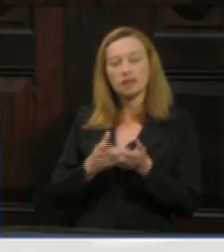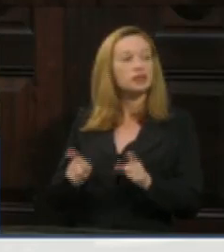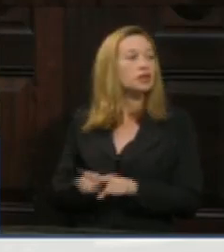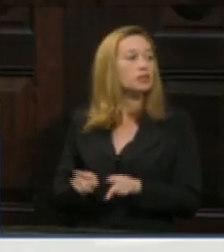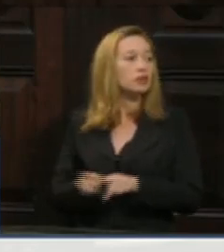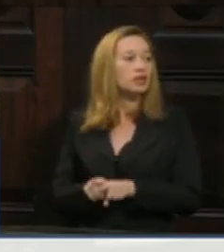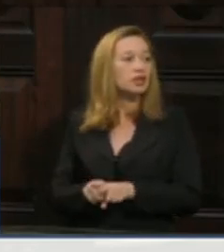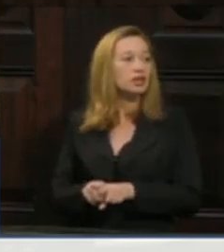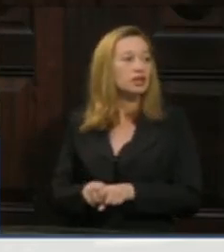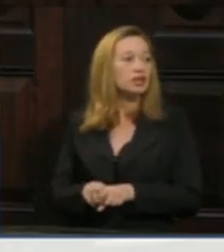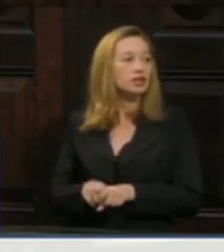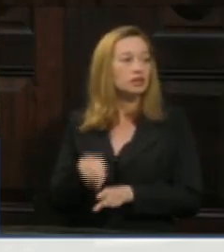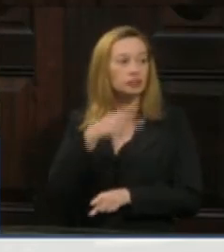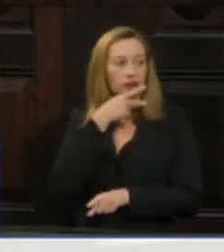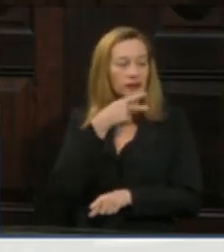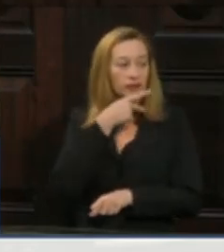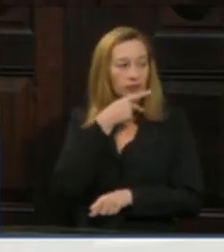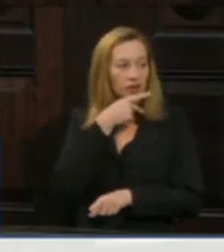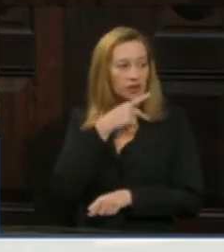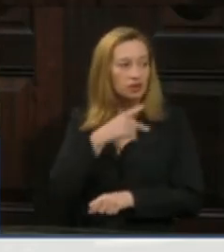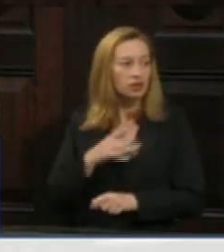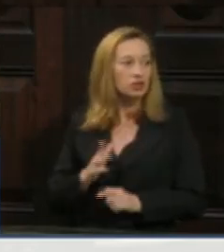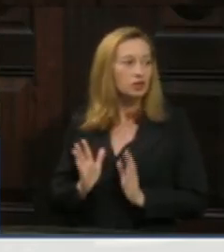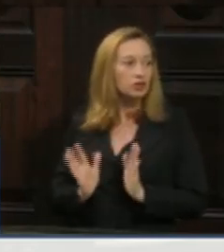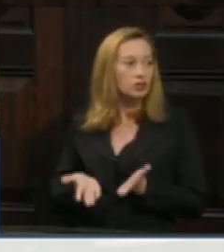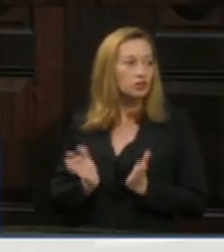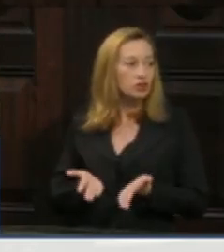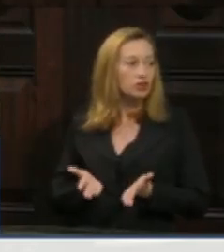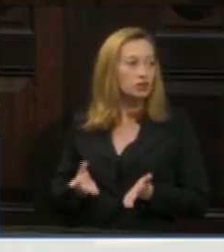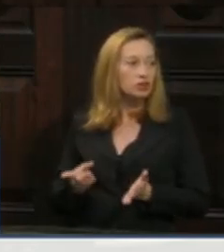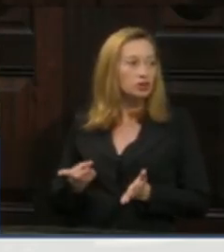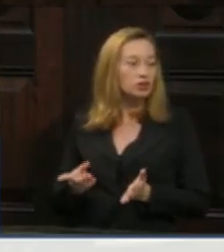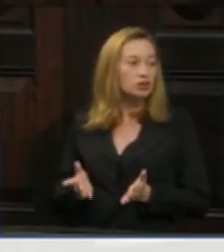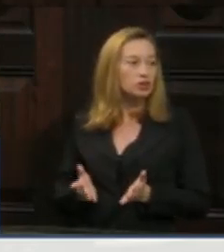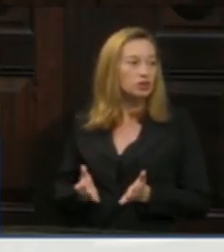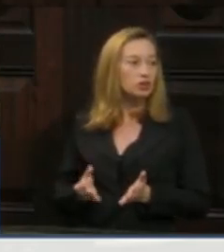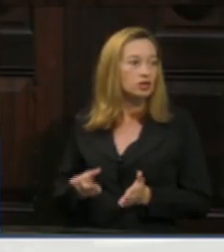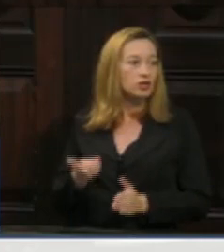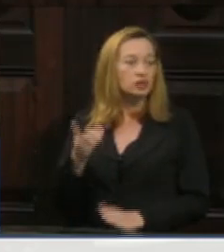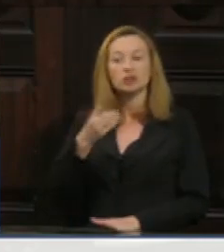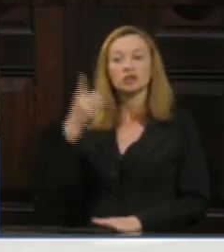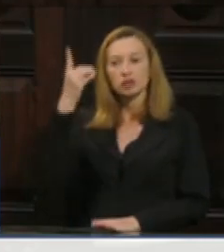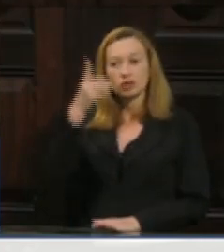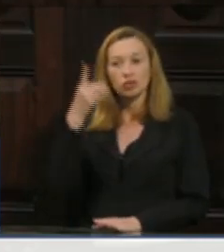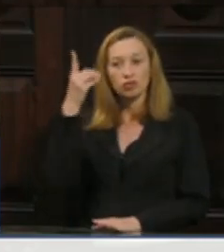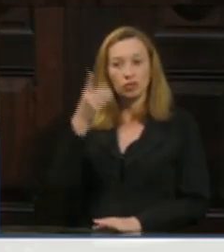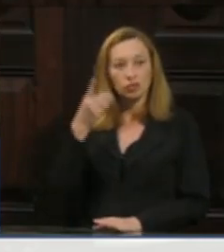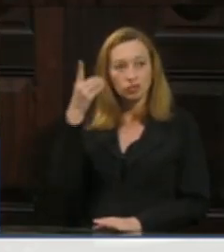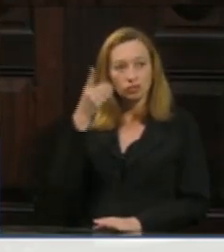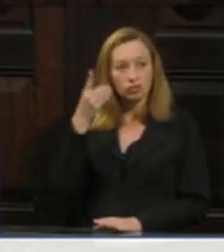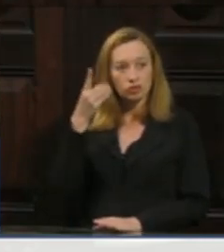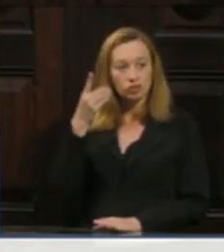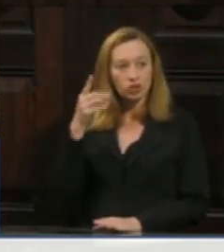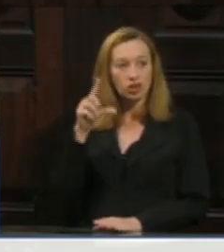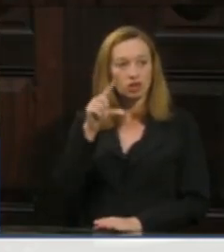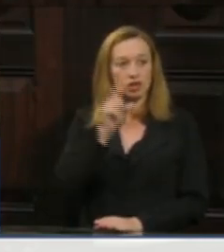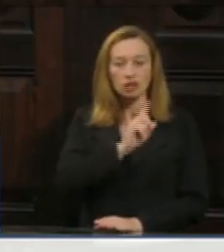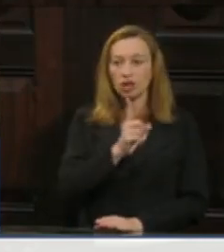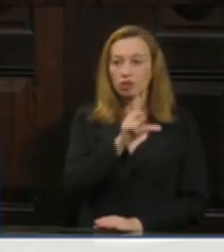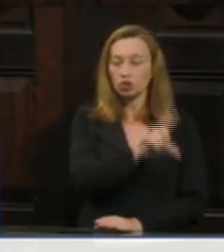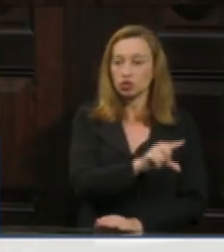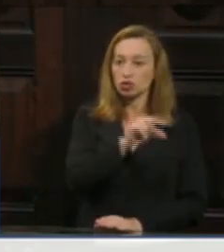ainda será um acontecimento no ano de 2018. E não